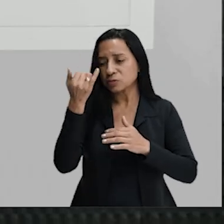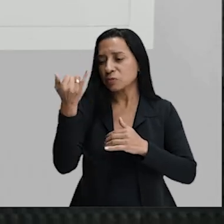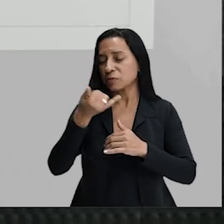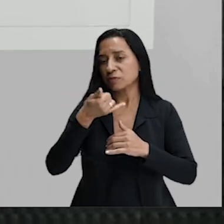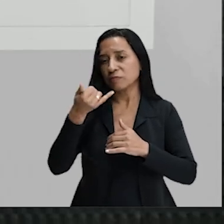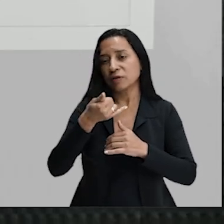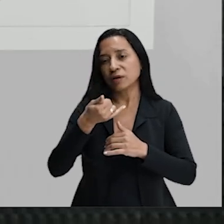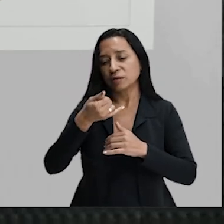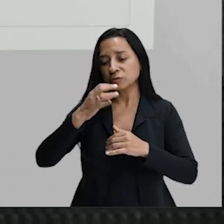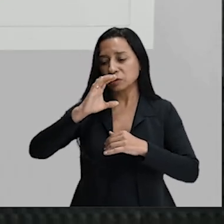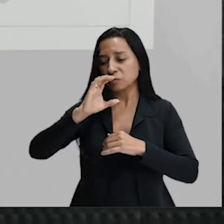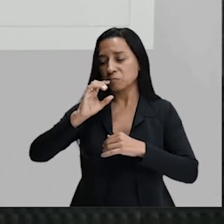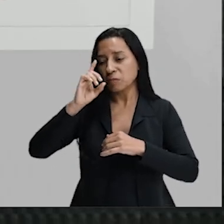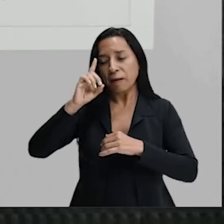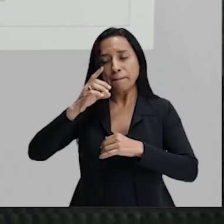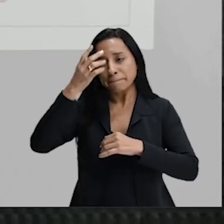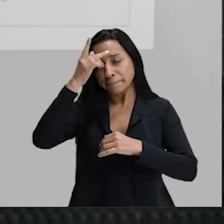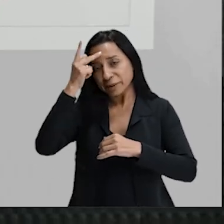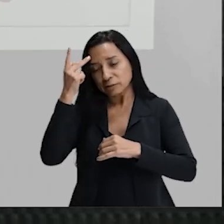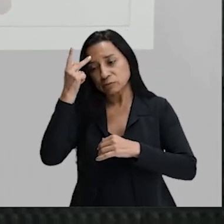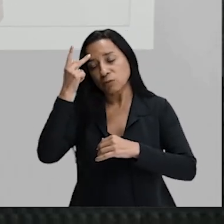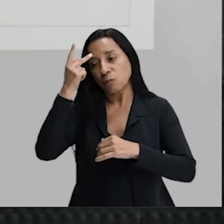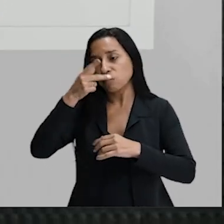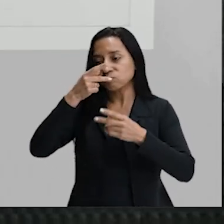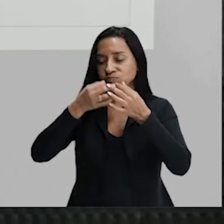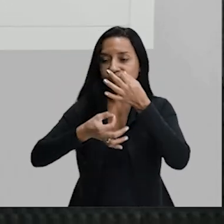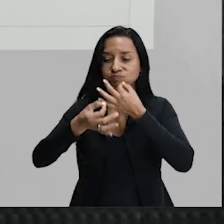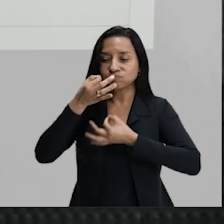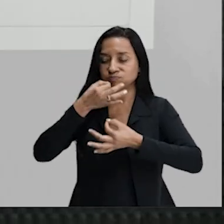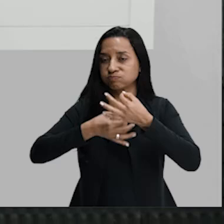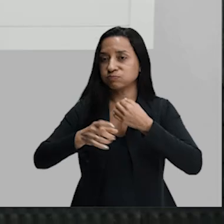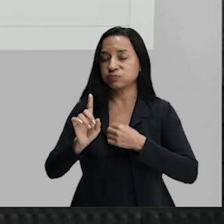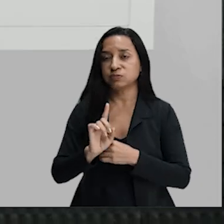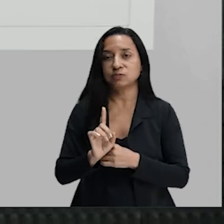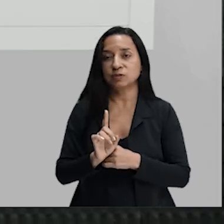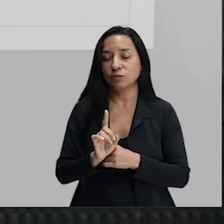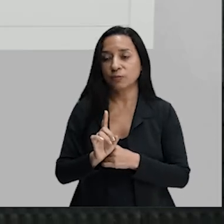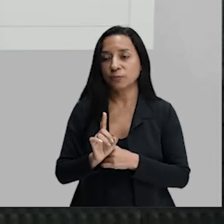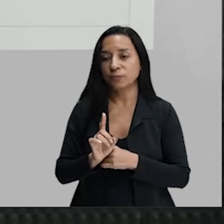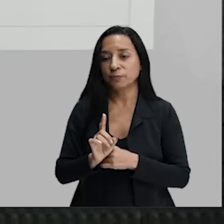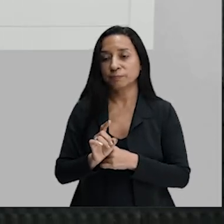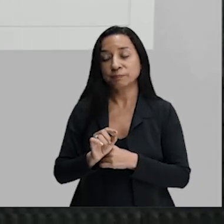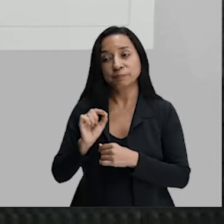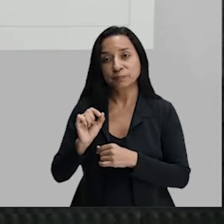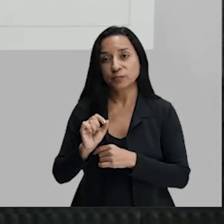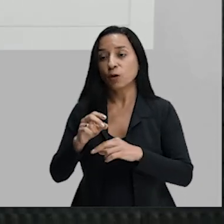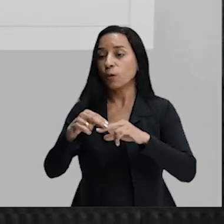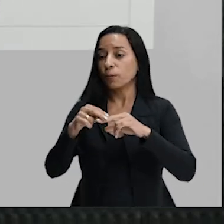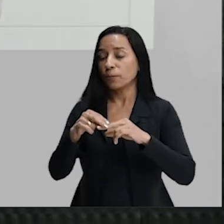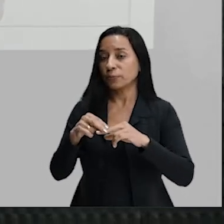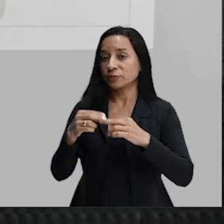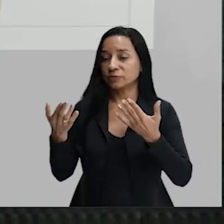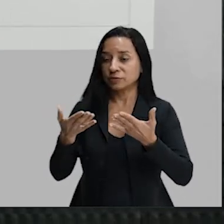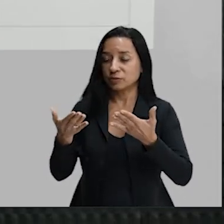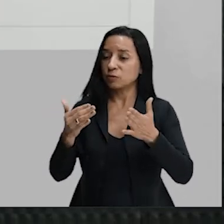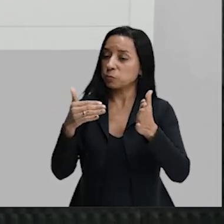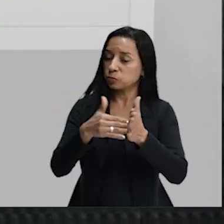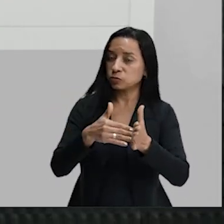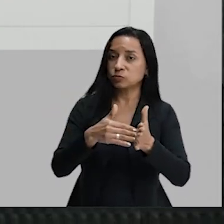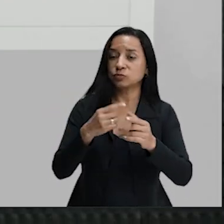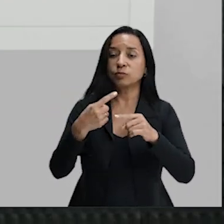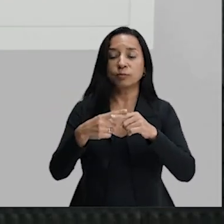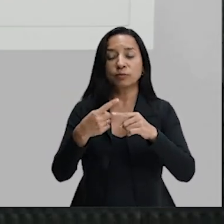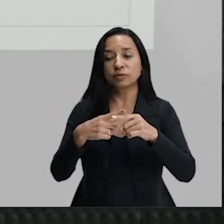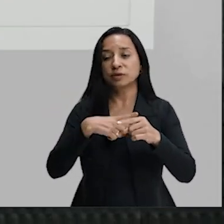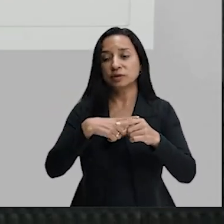filosófica famosa. Bom, gente, a reflexão filosófica, ela é mais delicada, por isso que eu deixo ela geralmente por último, porque